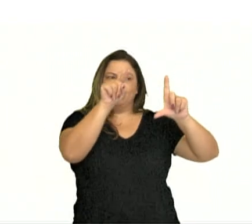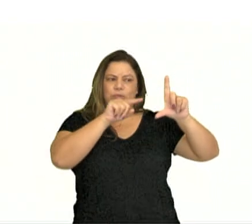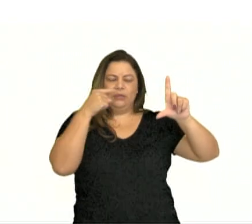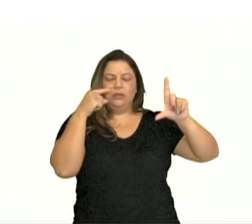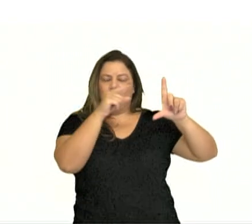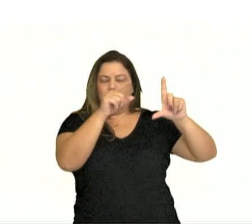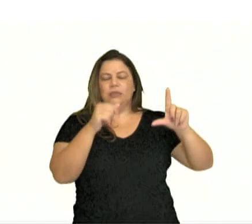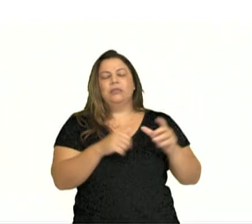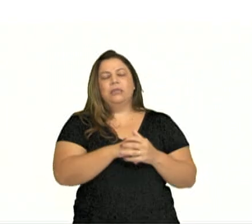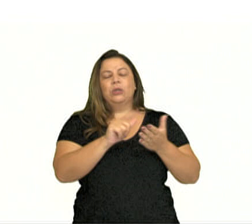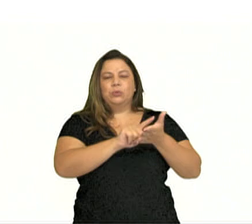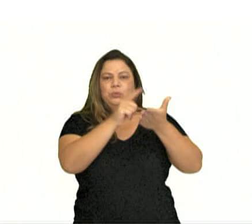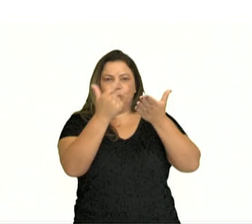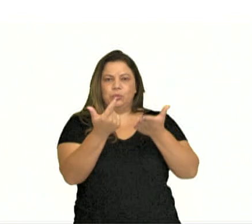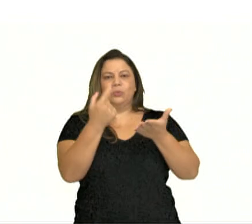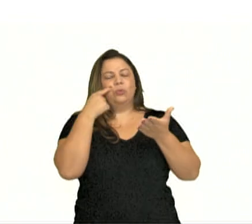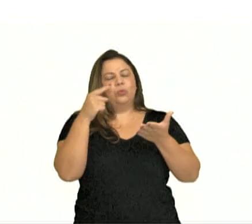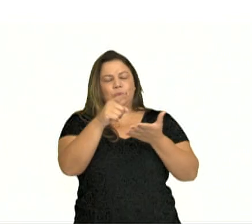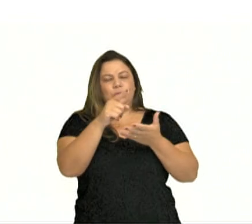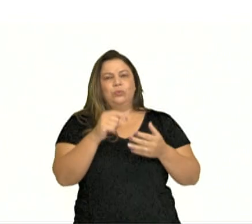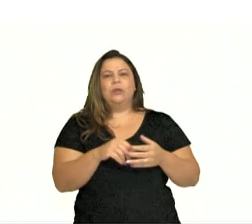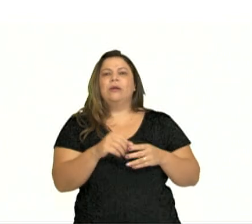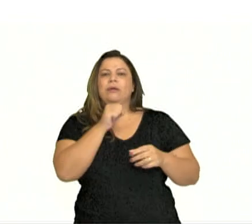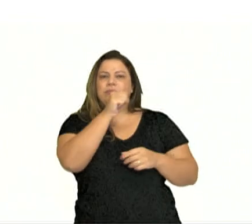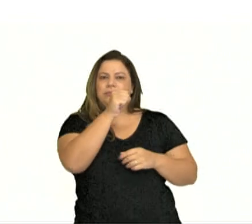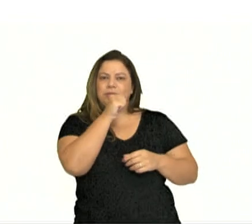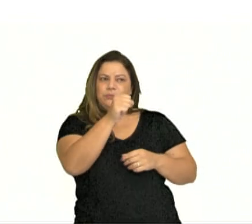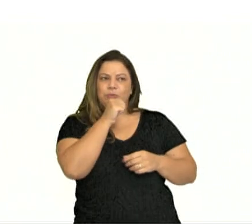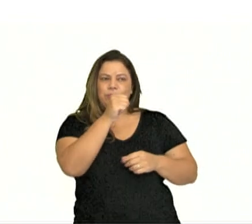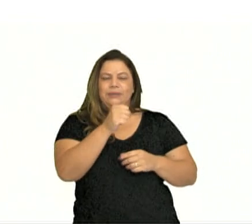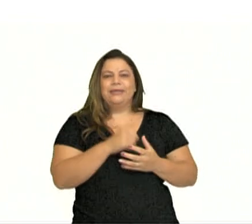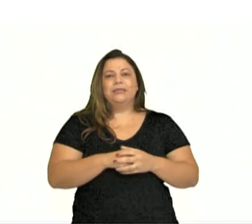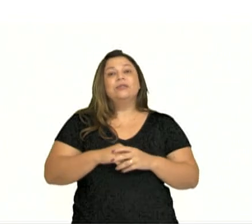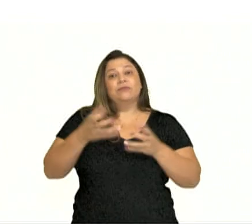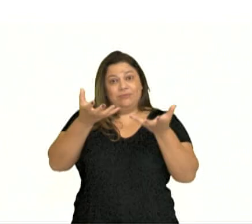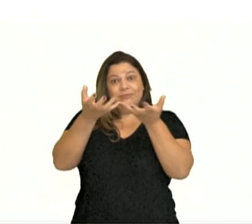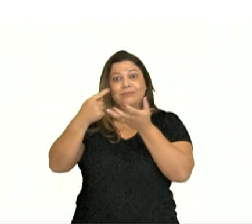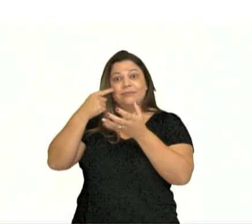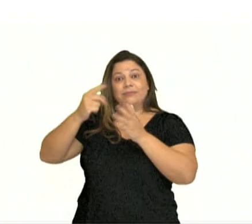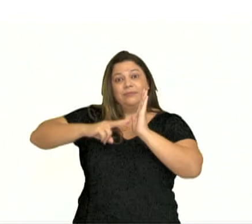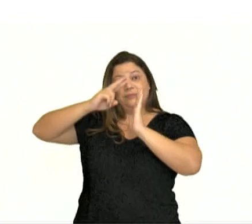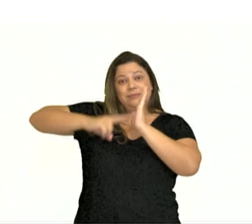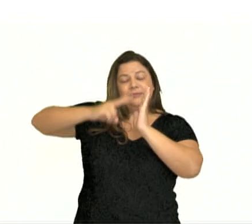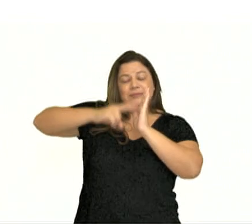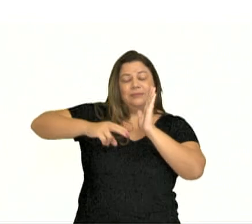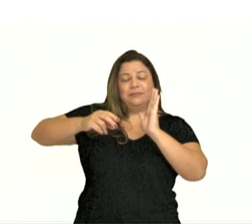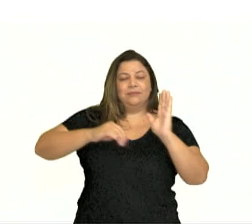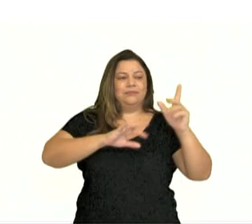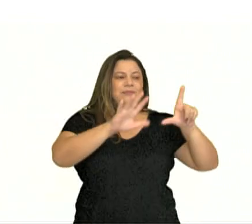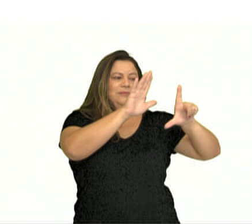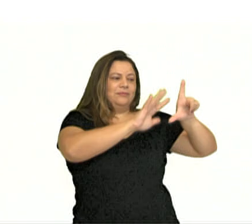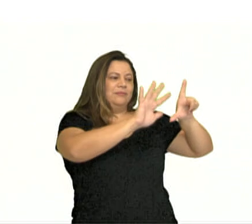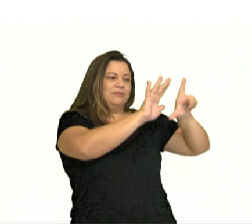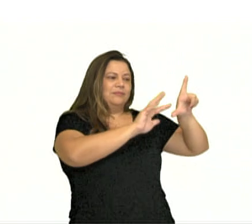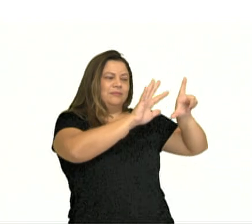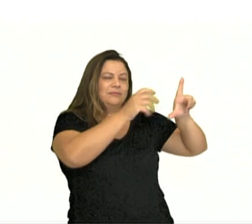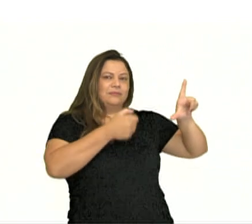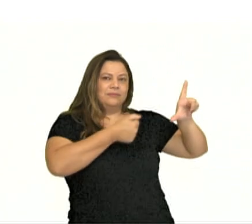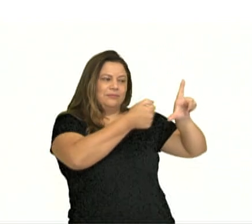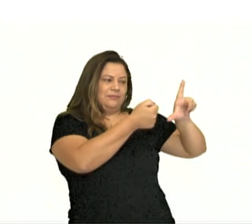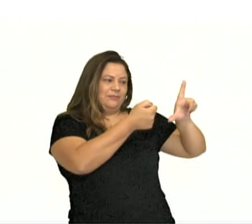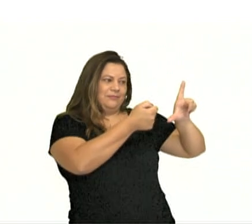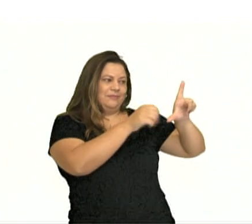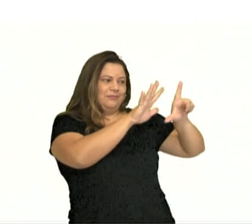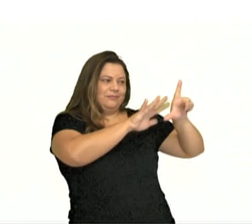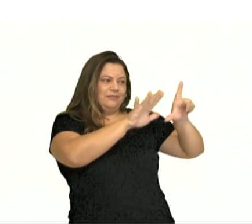você quer saber na íntegra, fazer a leitura completa, aponte o seu celular para o QR Code e você vai ser direcionado